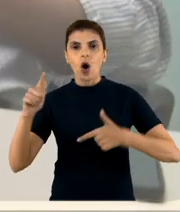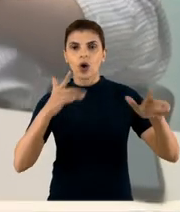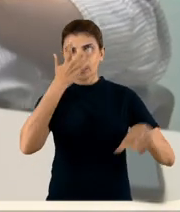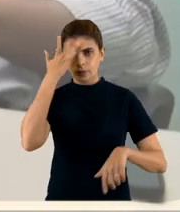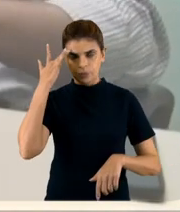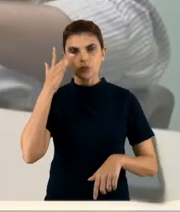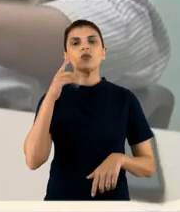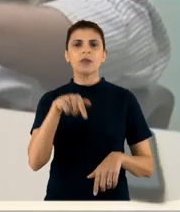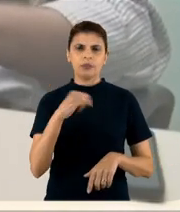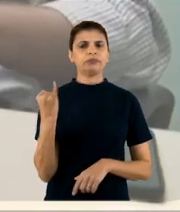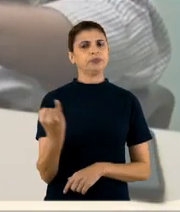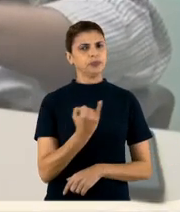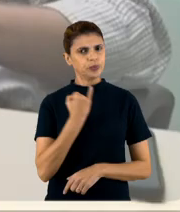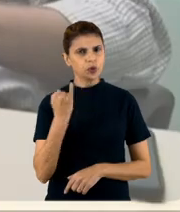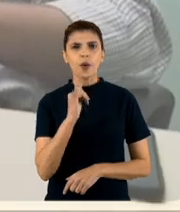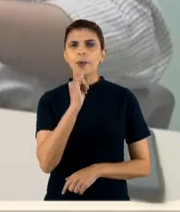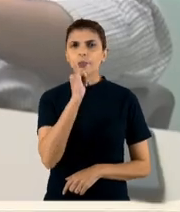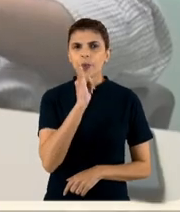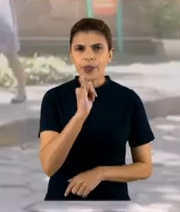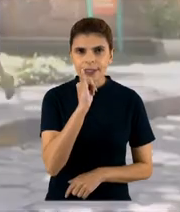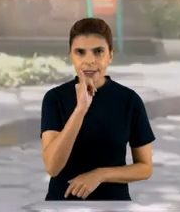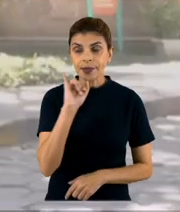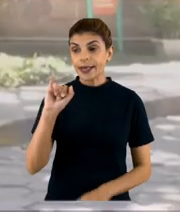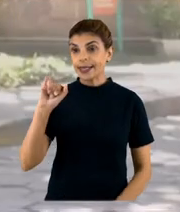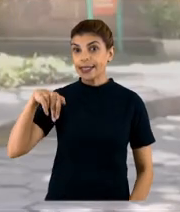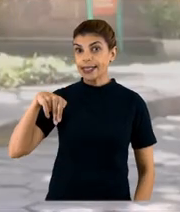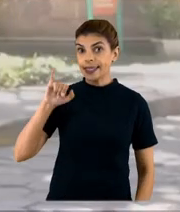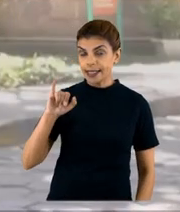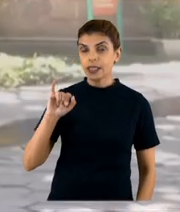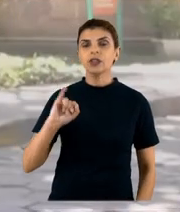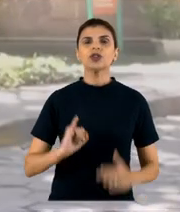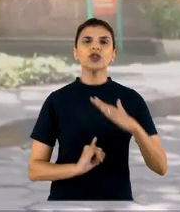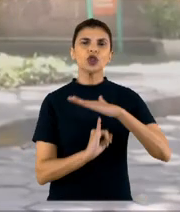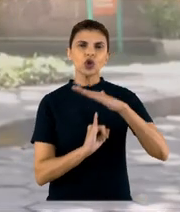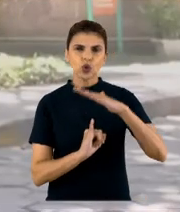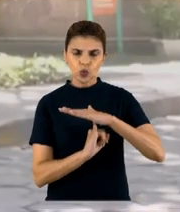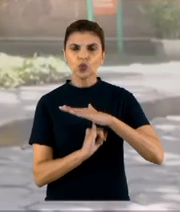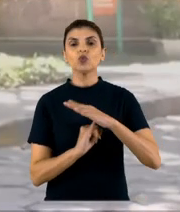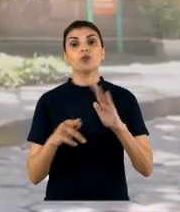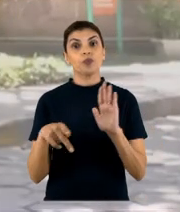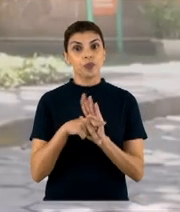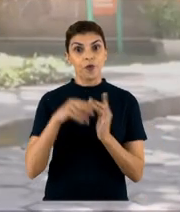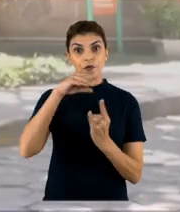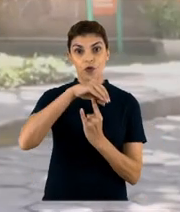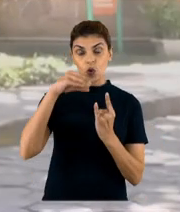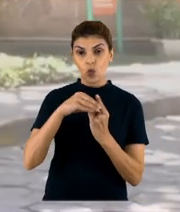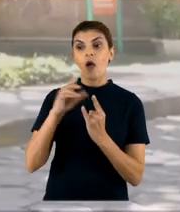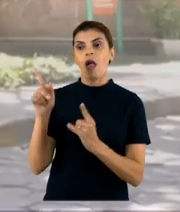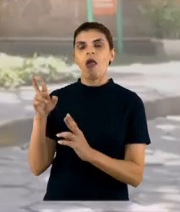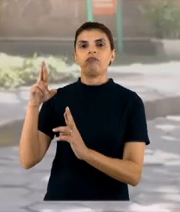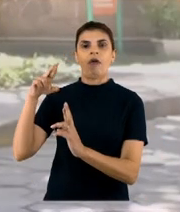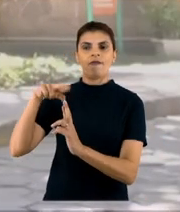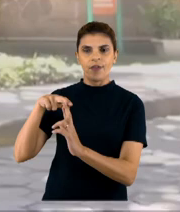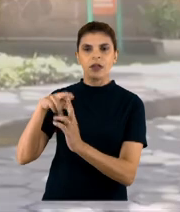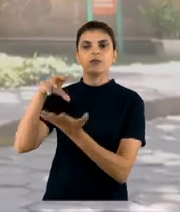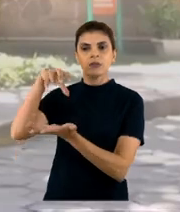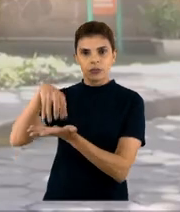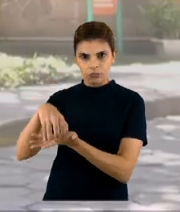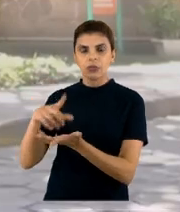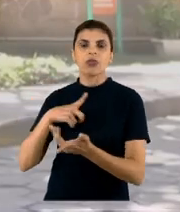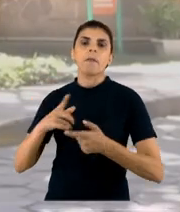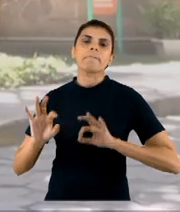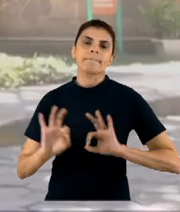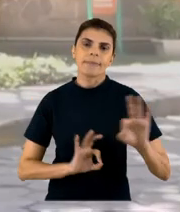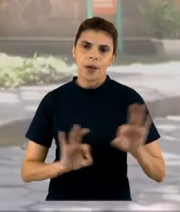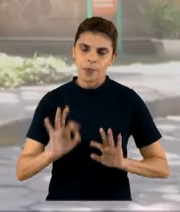Então, esse aspecto inicial é muito importante. O INE, né, o Instituto Nacional de Infectologia aqui na Fiocruz, é a unidade do Rio de Janeiro que está